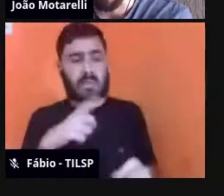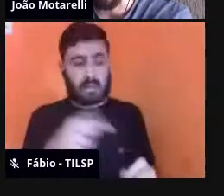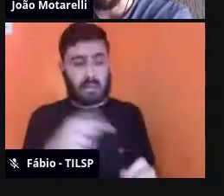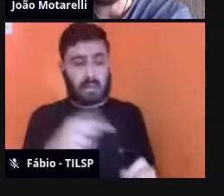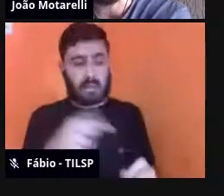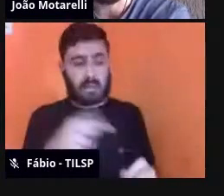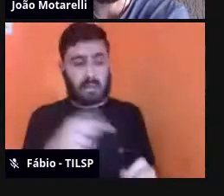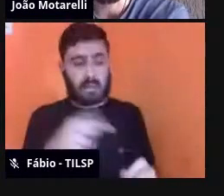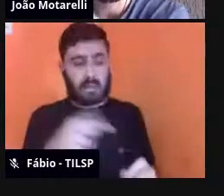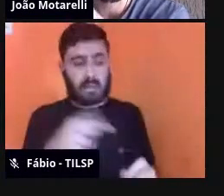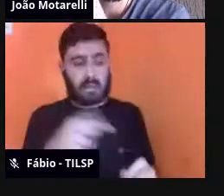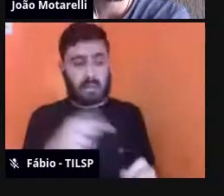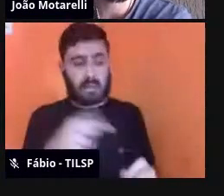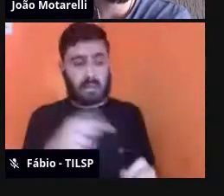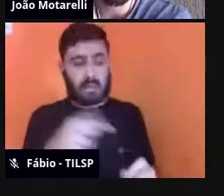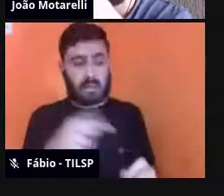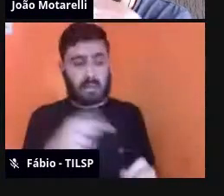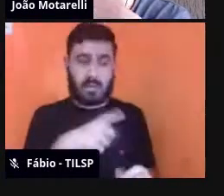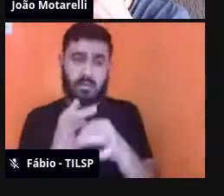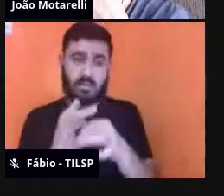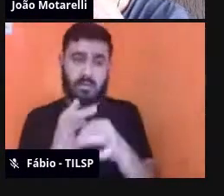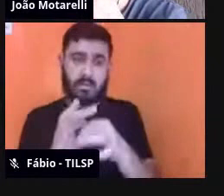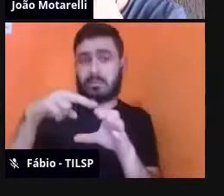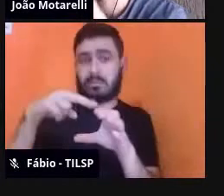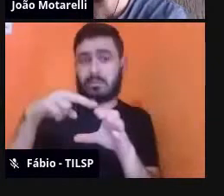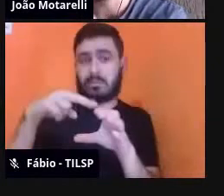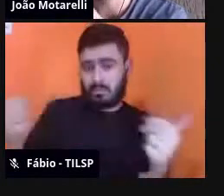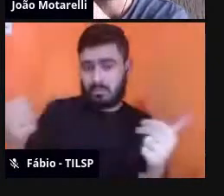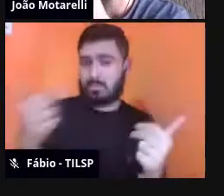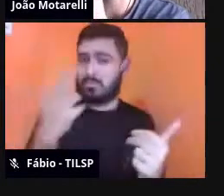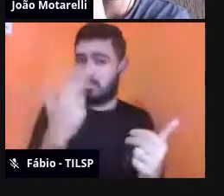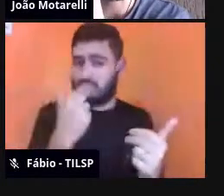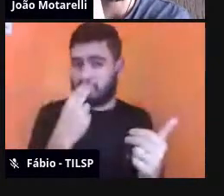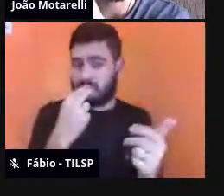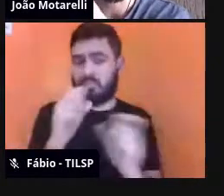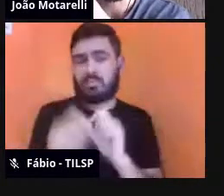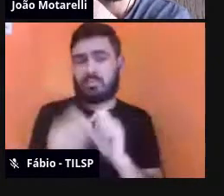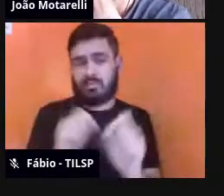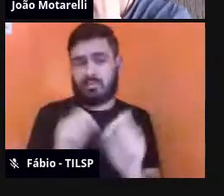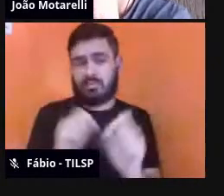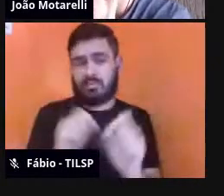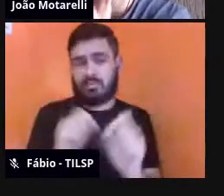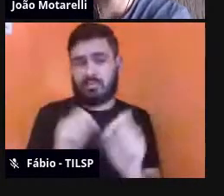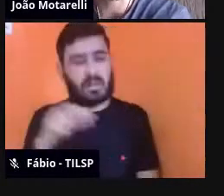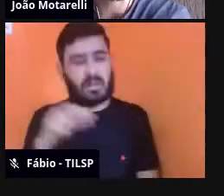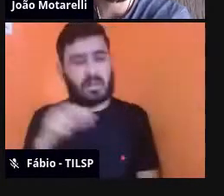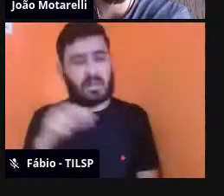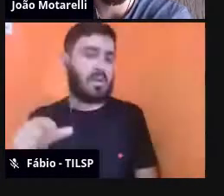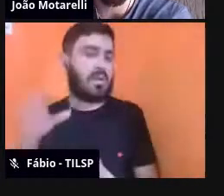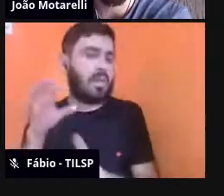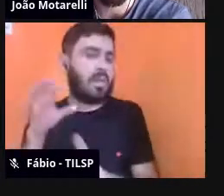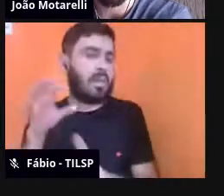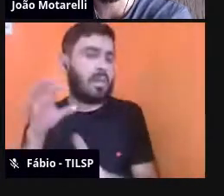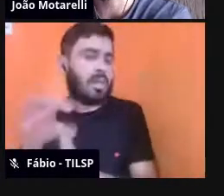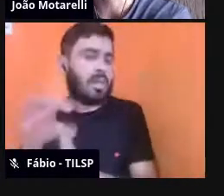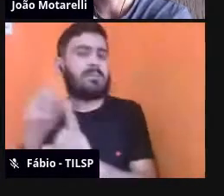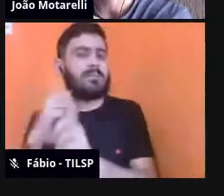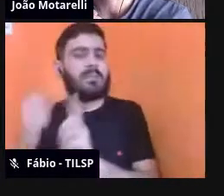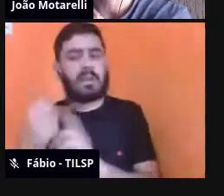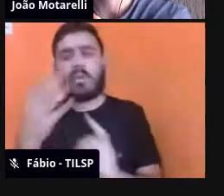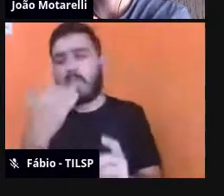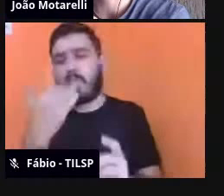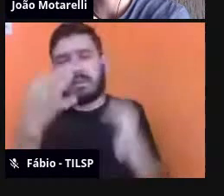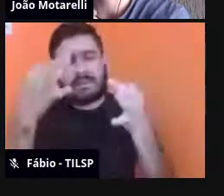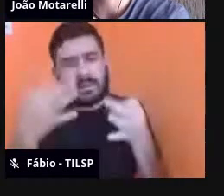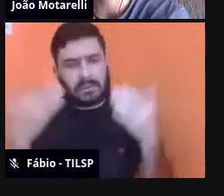indivíduo, além de ter essa pressão social para o comer direitinho, para ter um corpo de acordo com os padrões e a norma social,